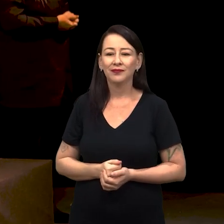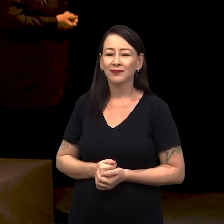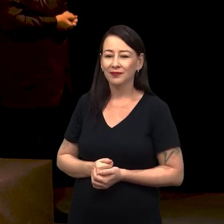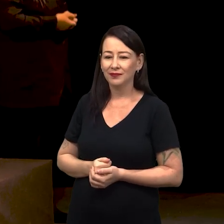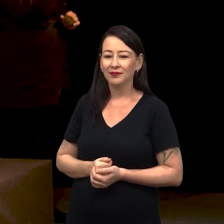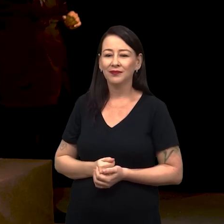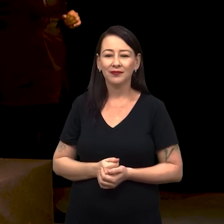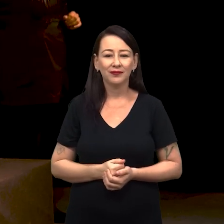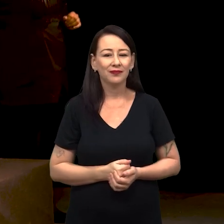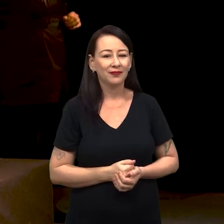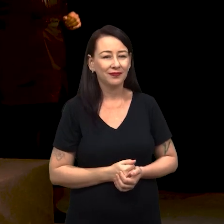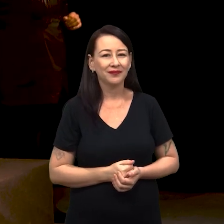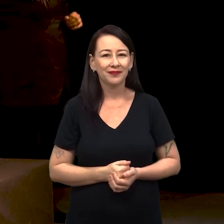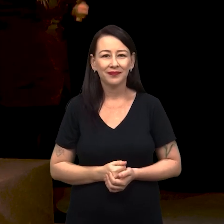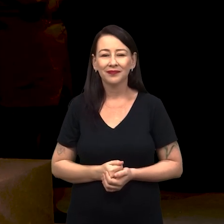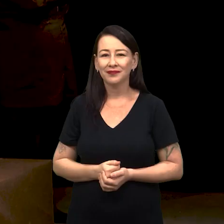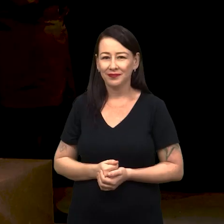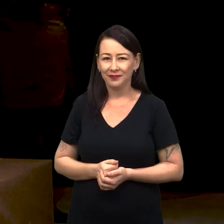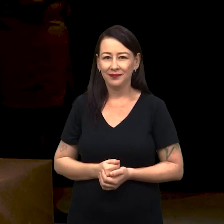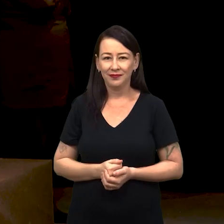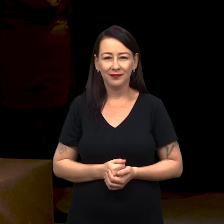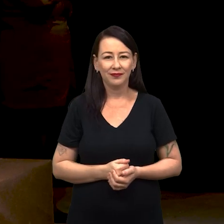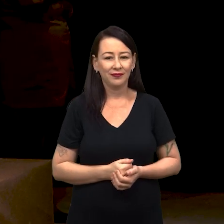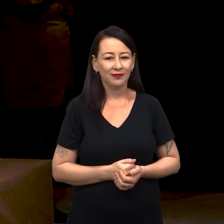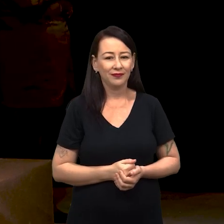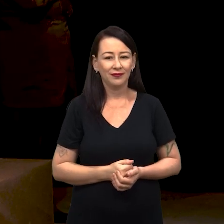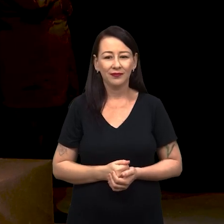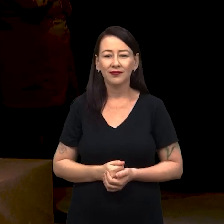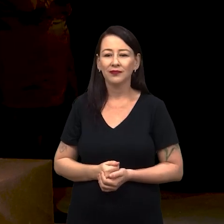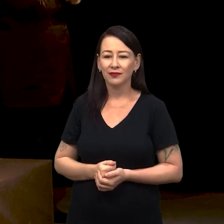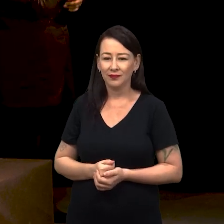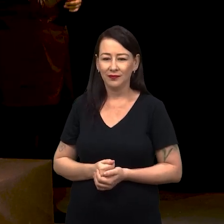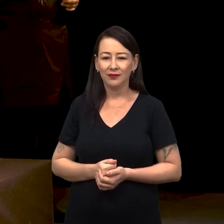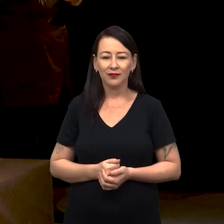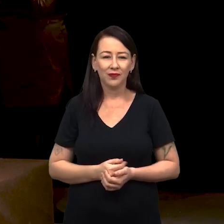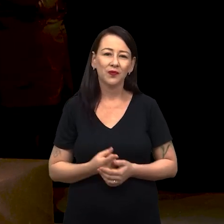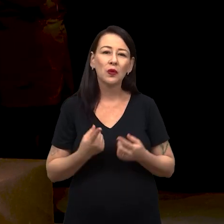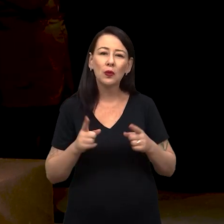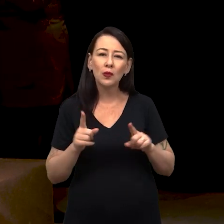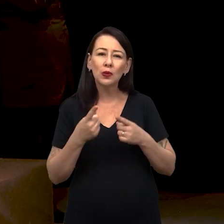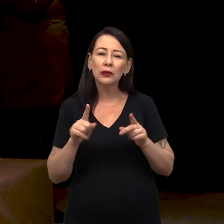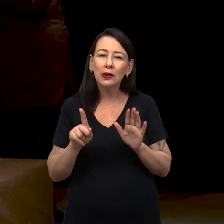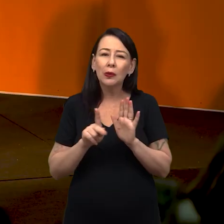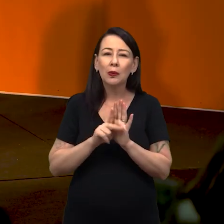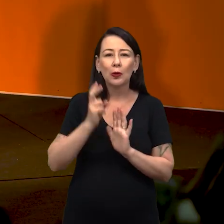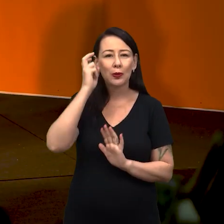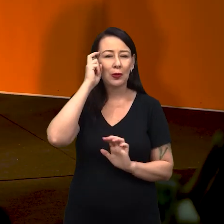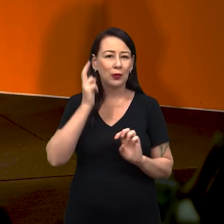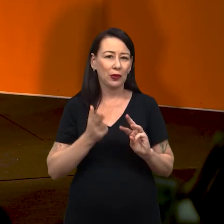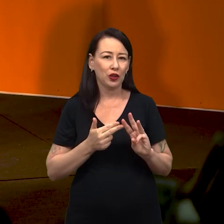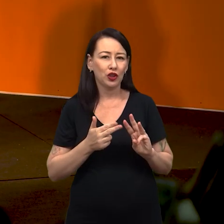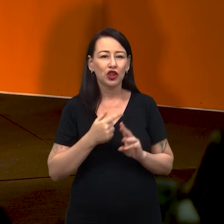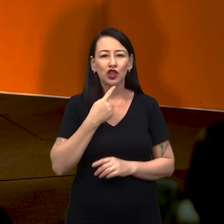Xuxungarere, xuxunga, xuxungarere, xuxunga, piunga, piunga, rumba, rumba, clá,